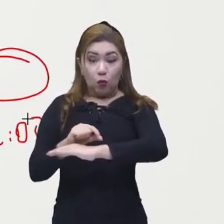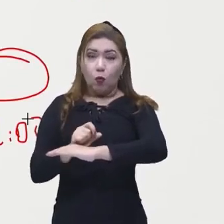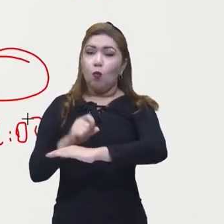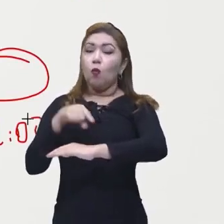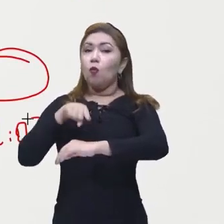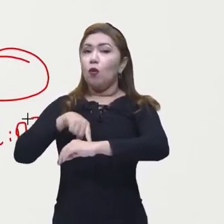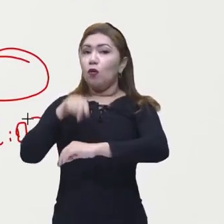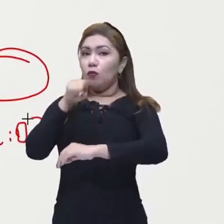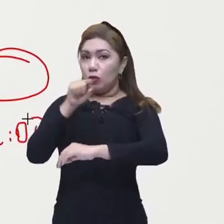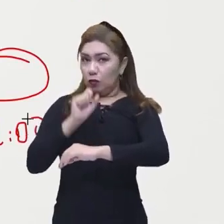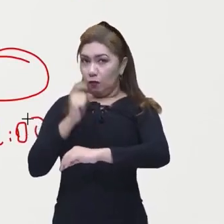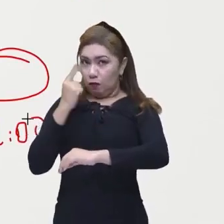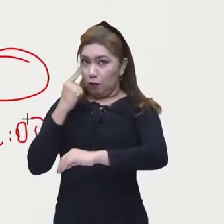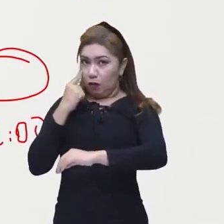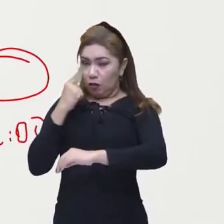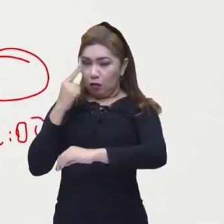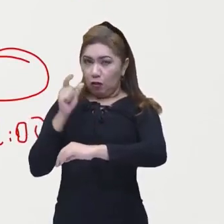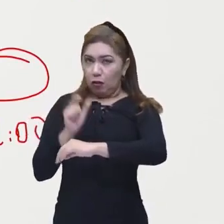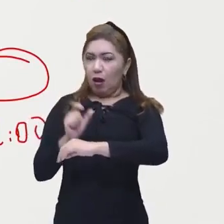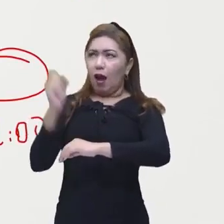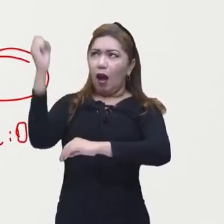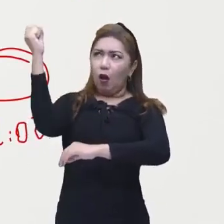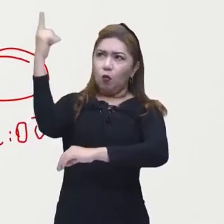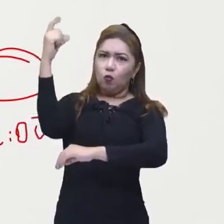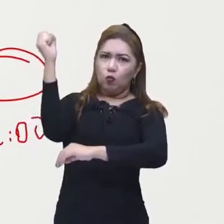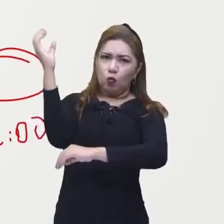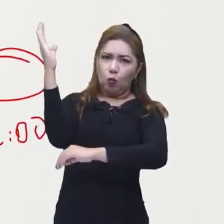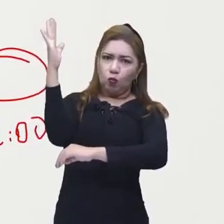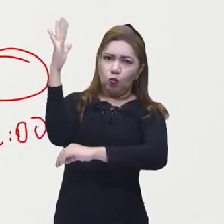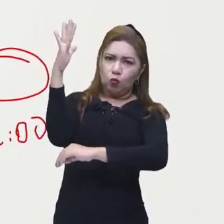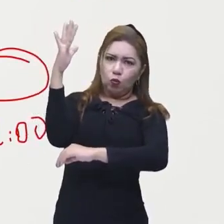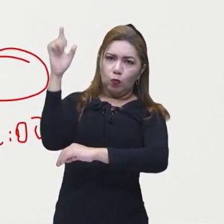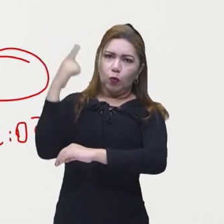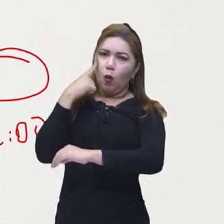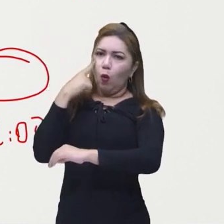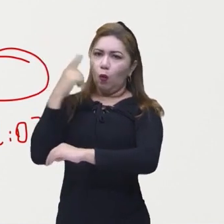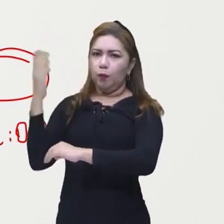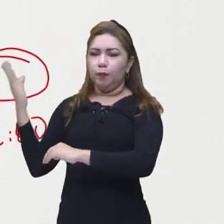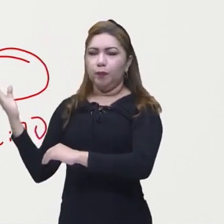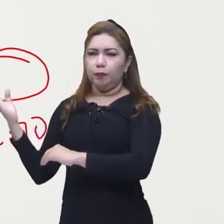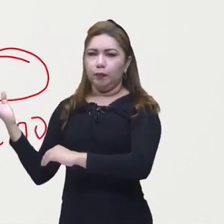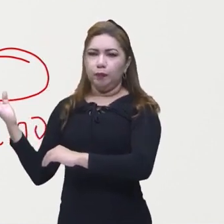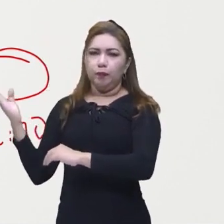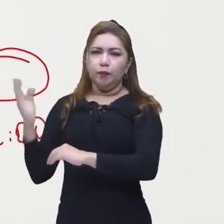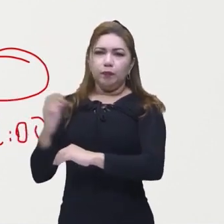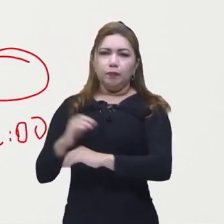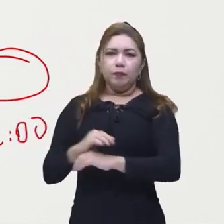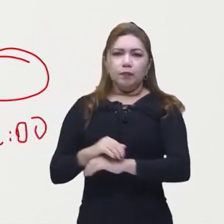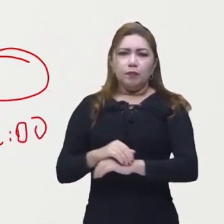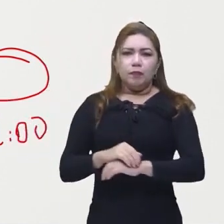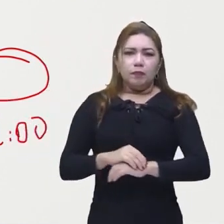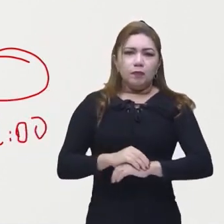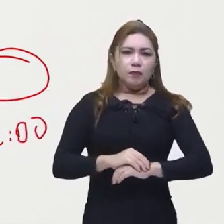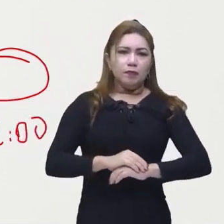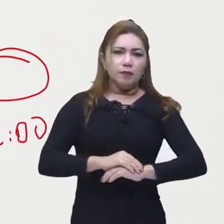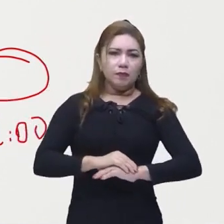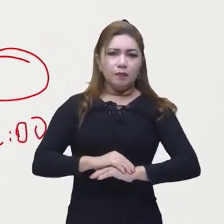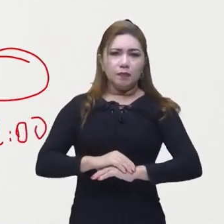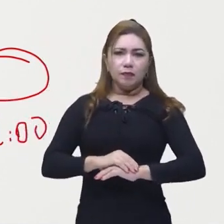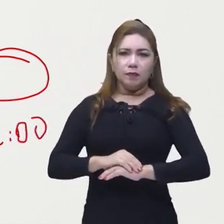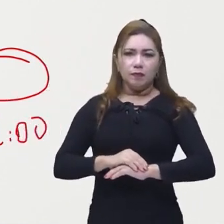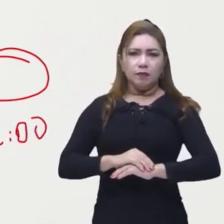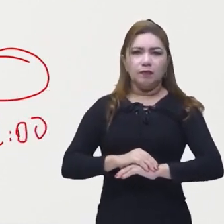você tiver isso, a sombra provavelmente vai estar aqui, ó, nessa hora zero ou no 12. Isso quando for